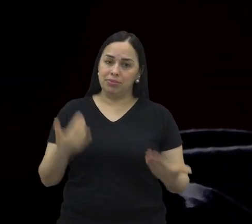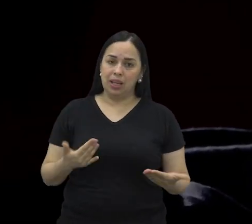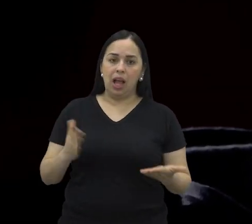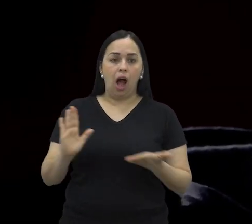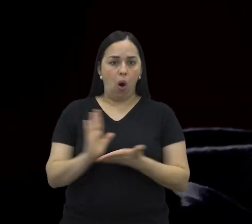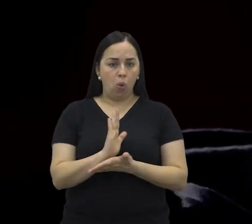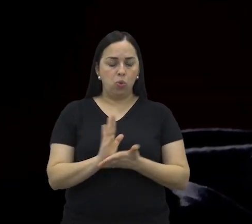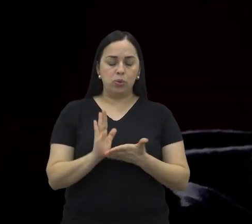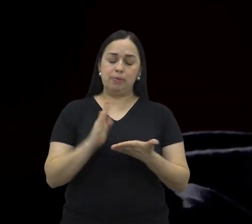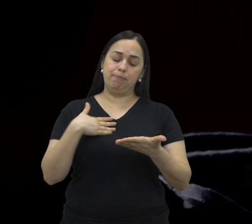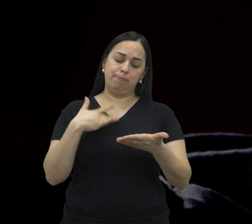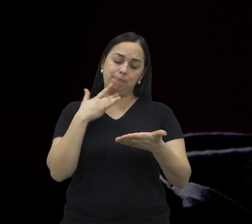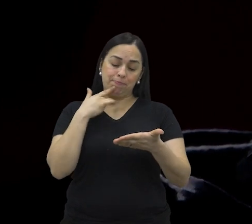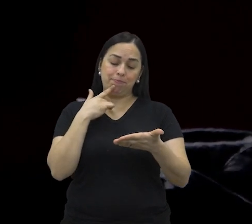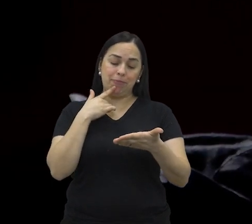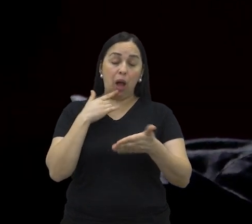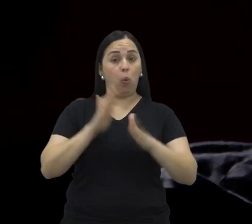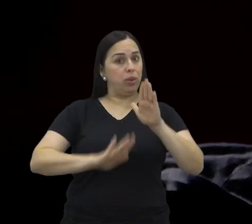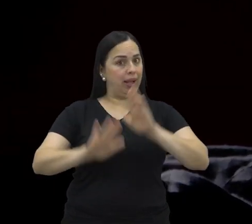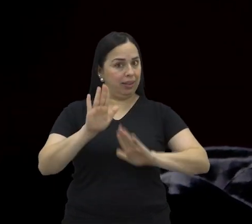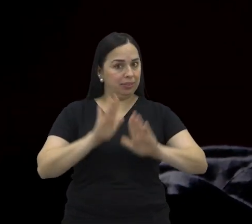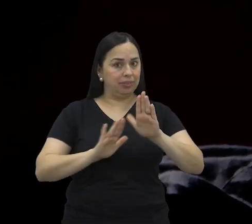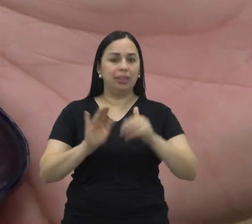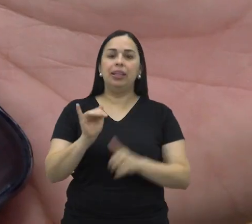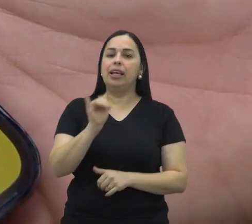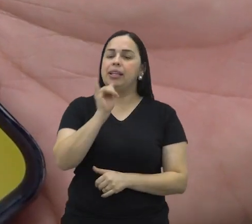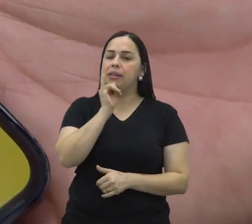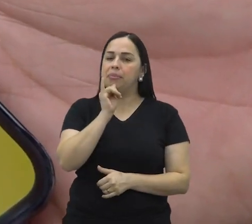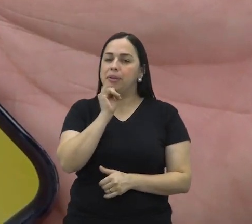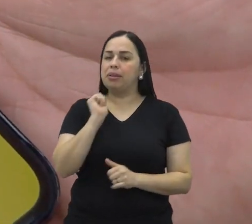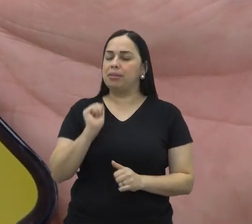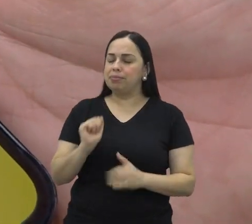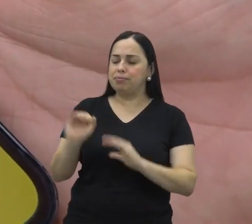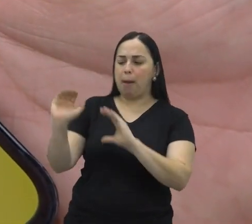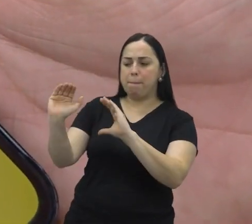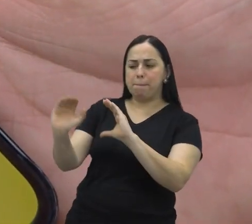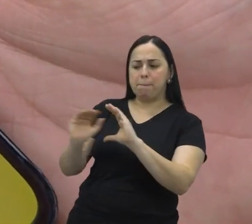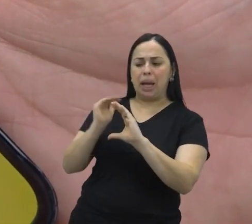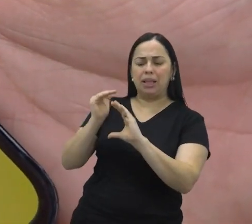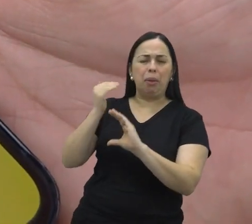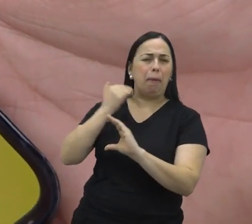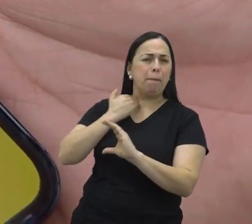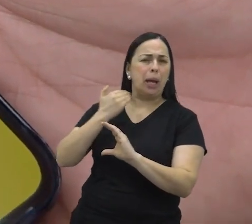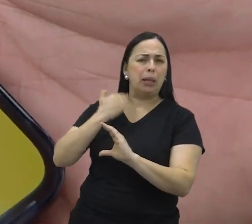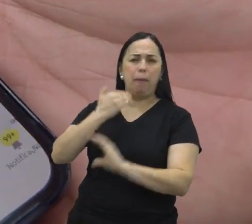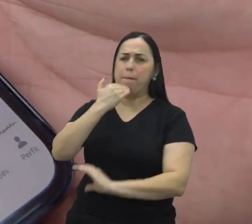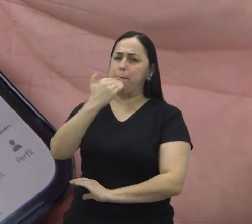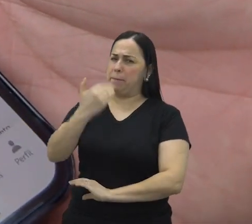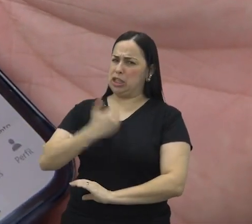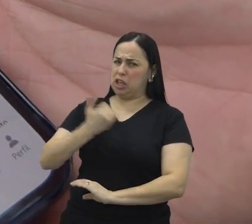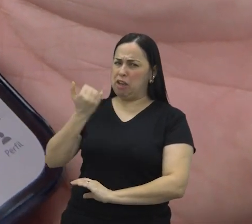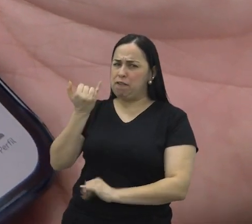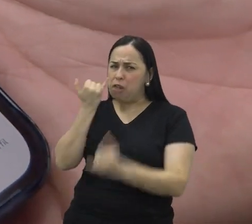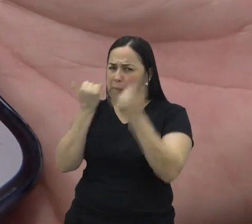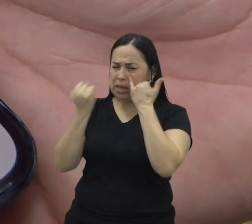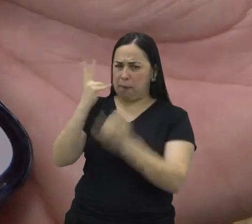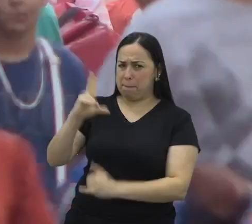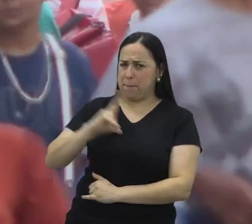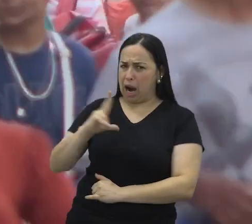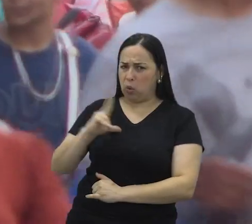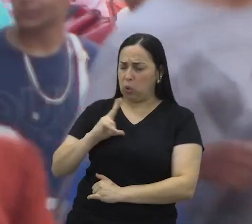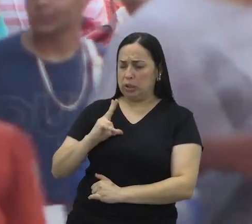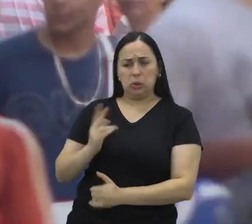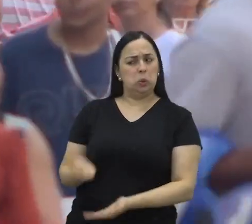digital, alguns cuidados devem ser tomados, como suspeitar de mensagens do banco que pedem dados